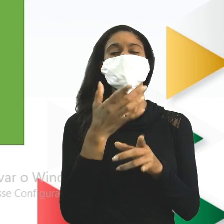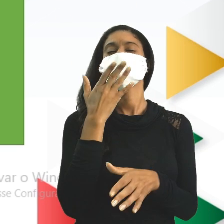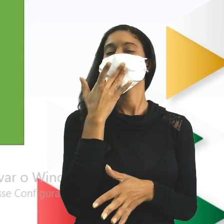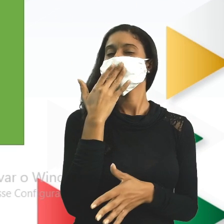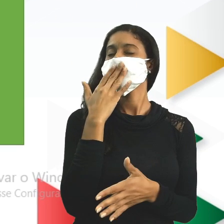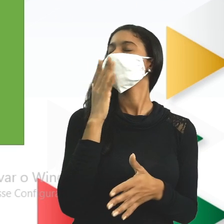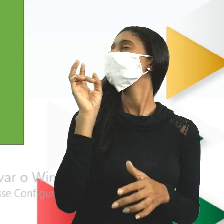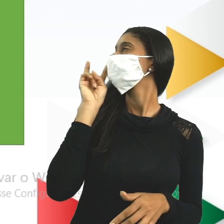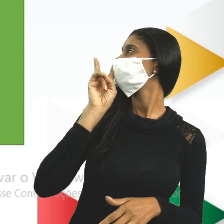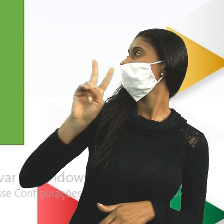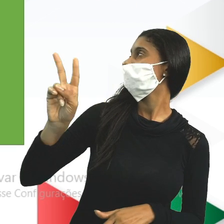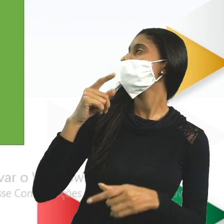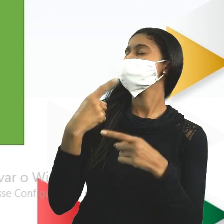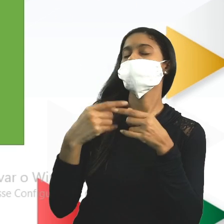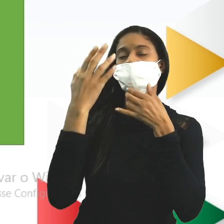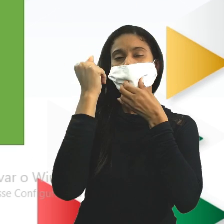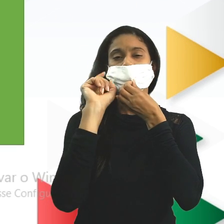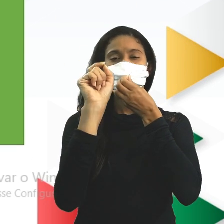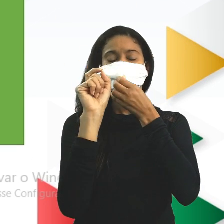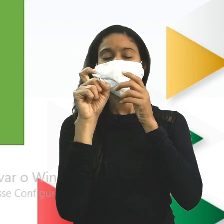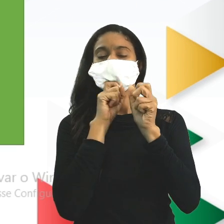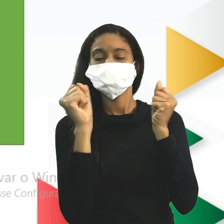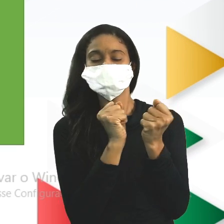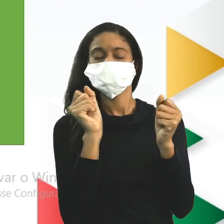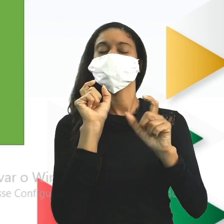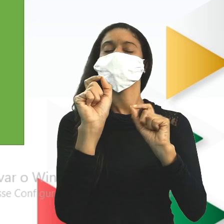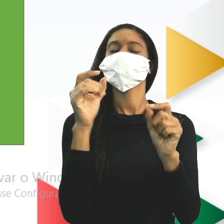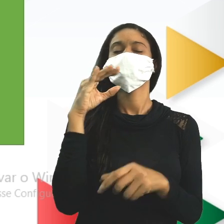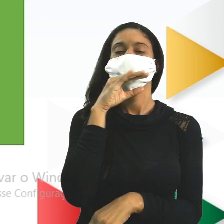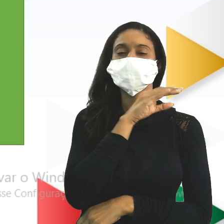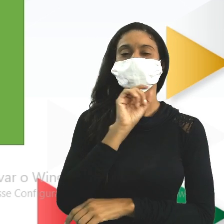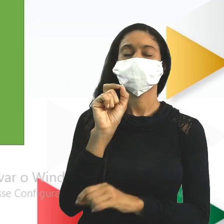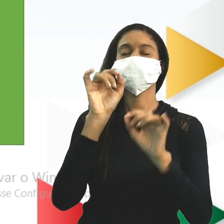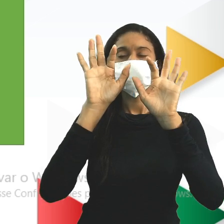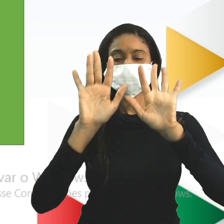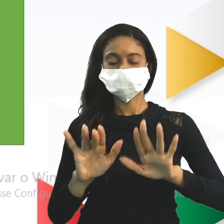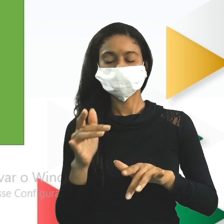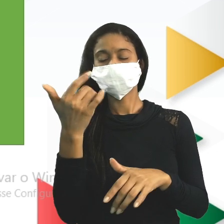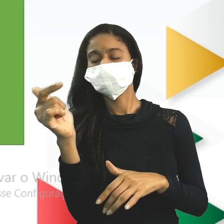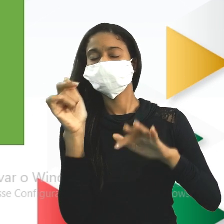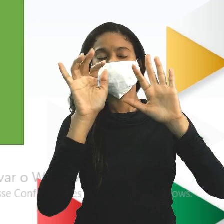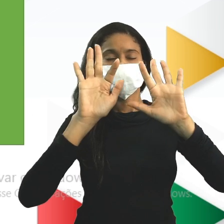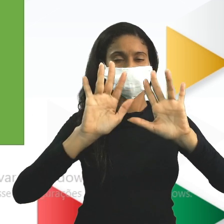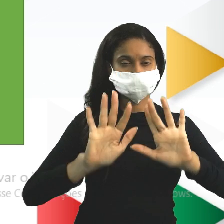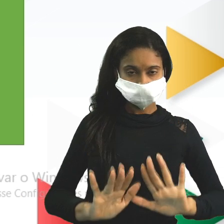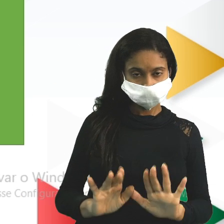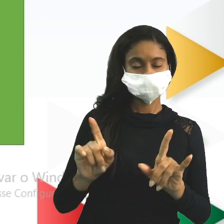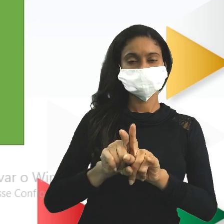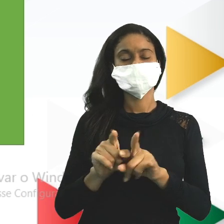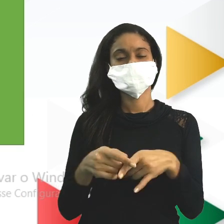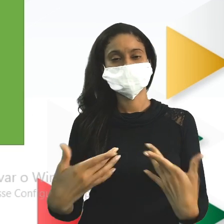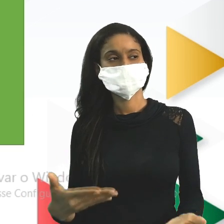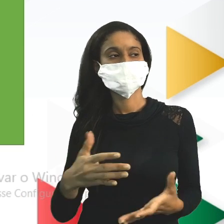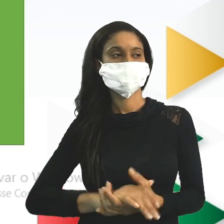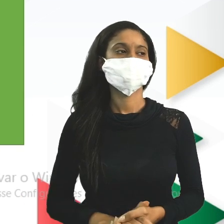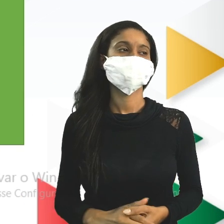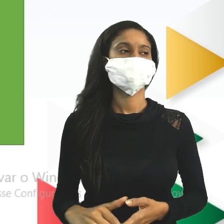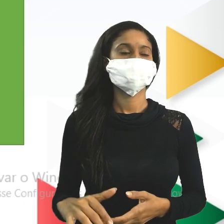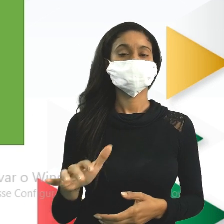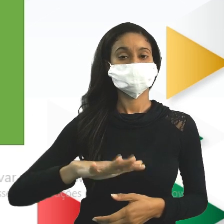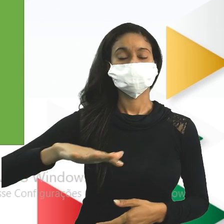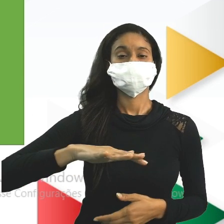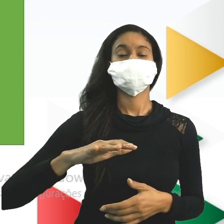para saber o que é frio, o que é quente, o que está com neve, o que não está. Então, as formas de clima,